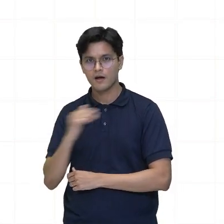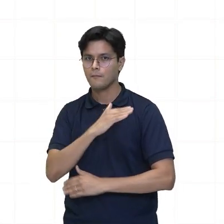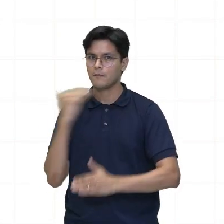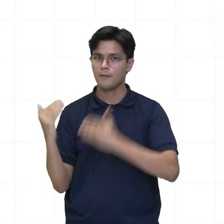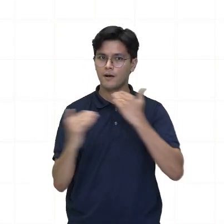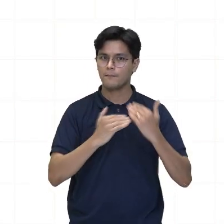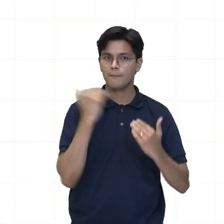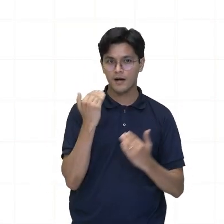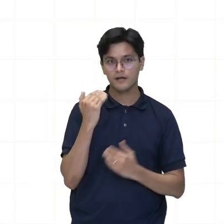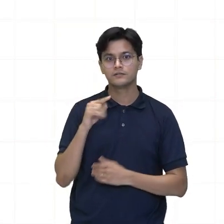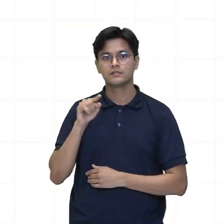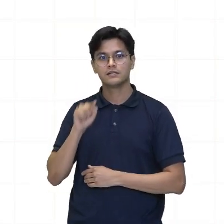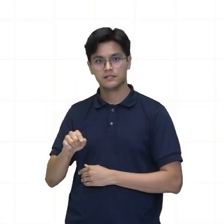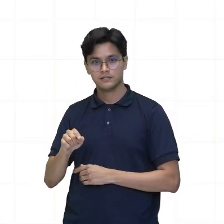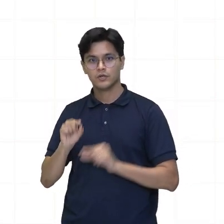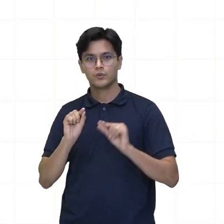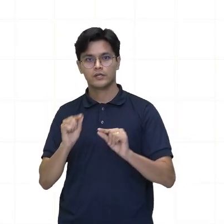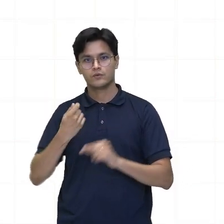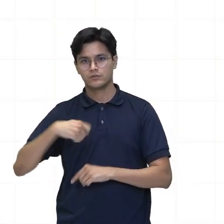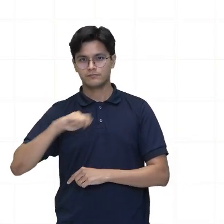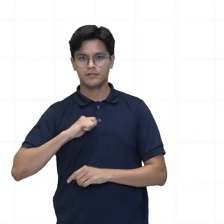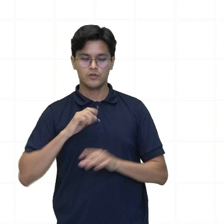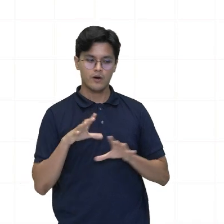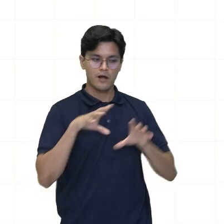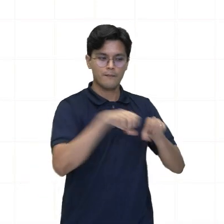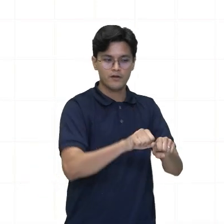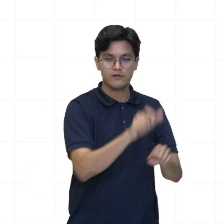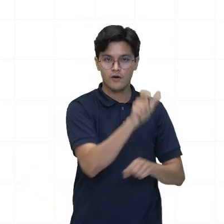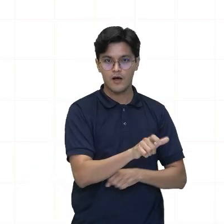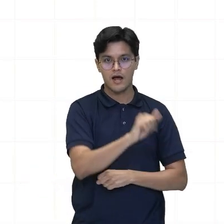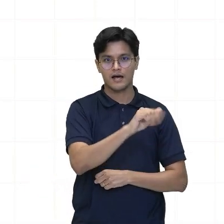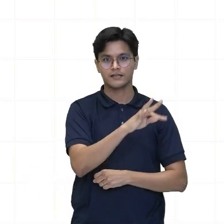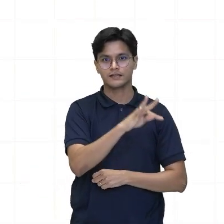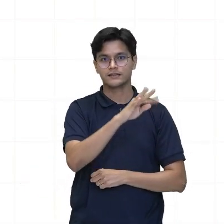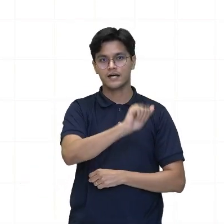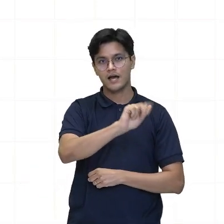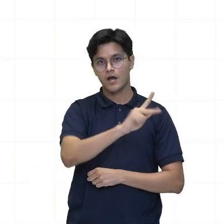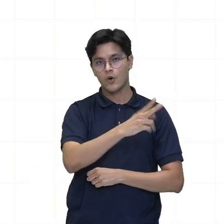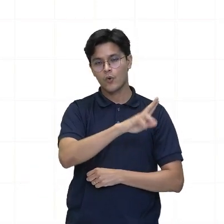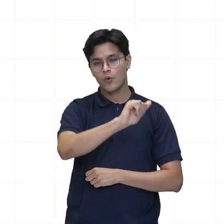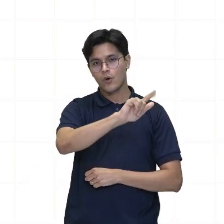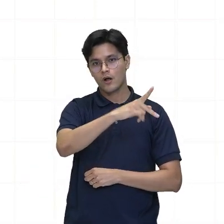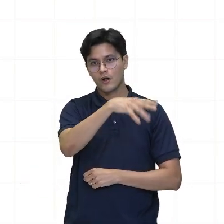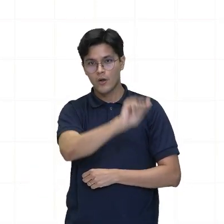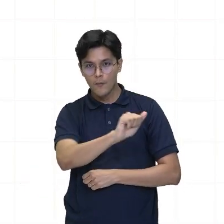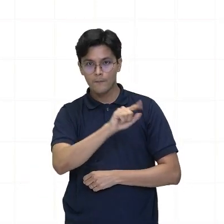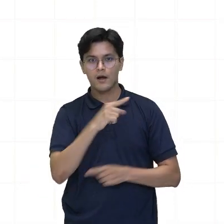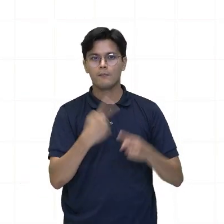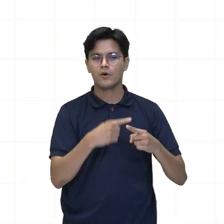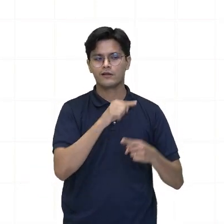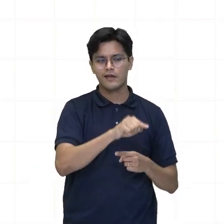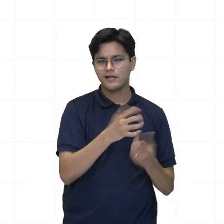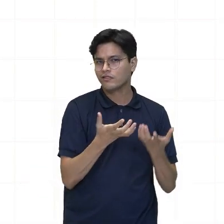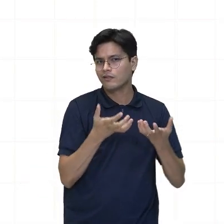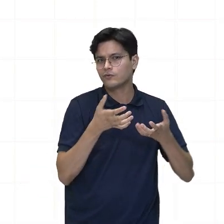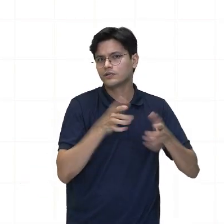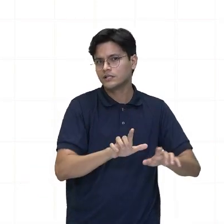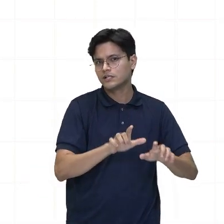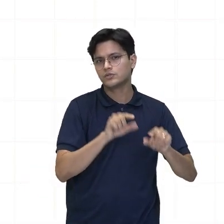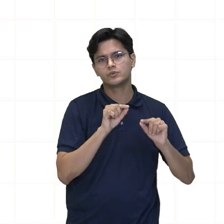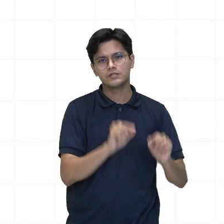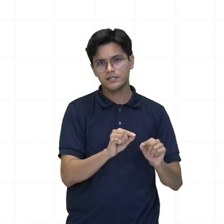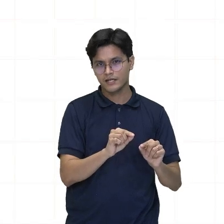devido à recusa dos incas em converterem-se ao catolicismo. a morte de muitos incas